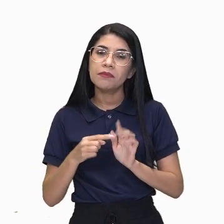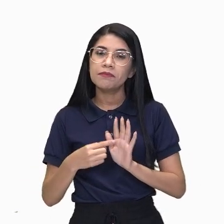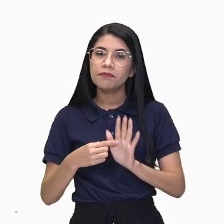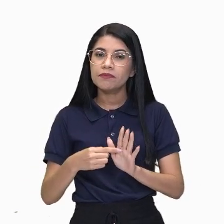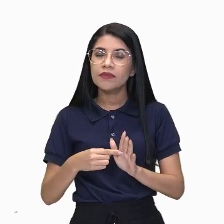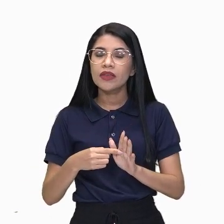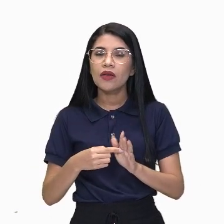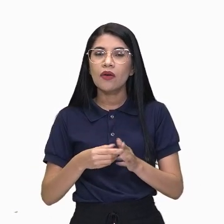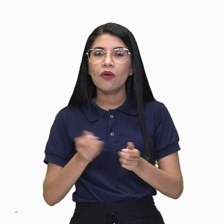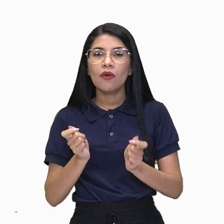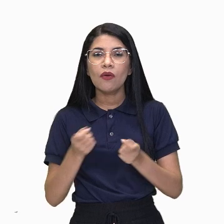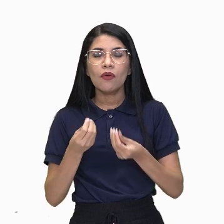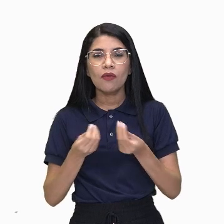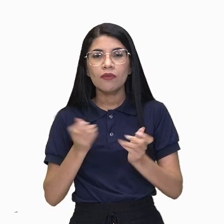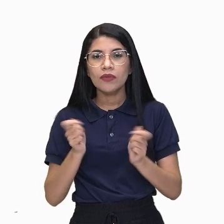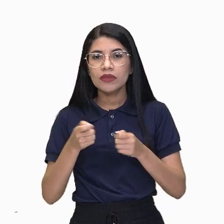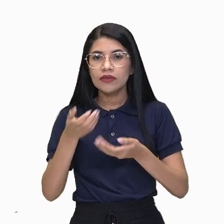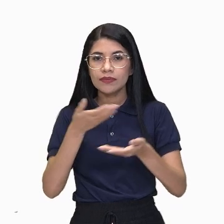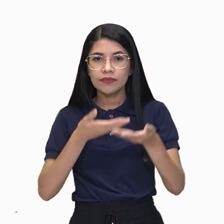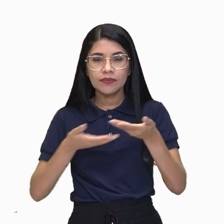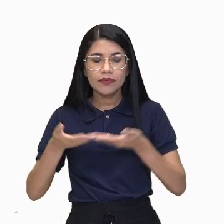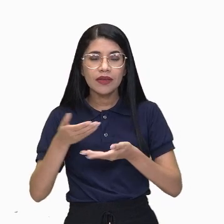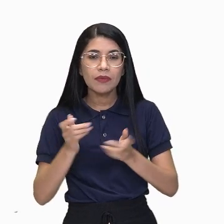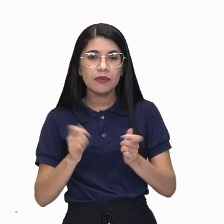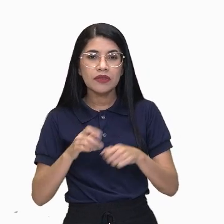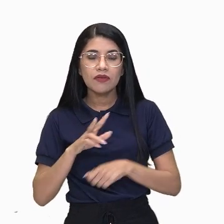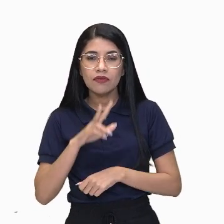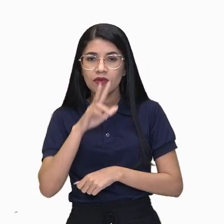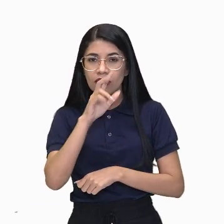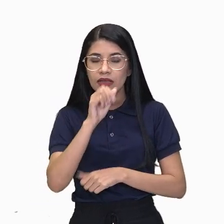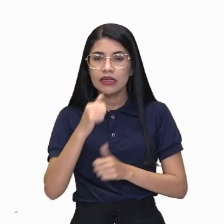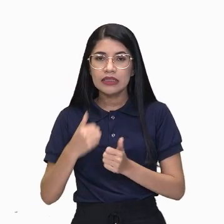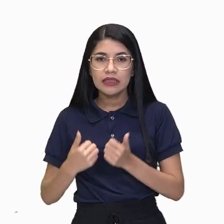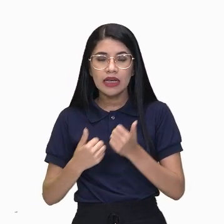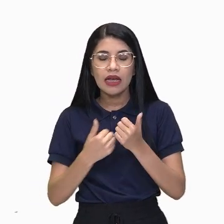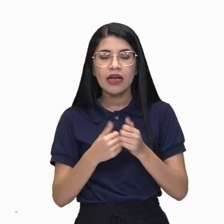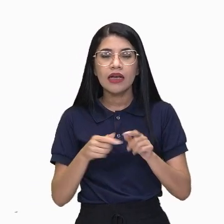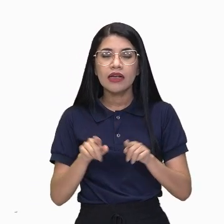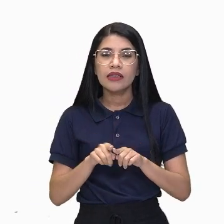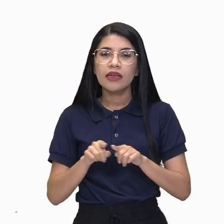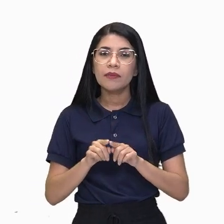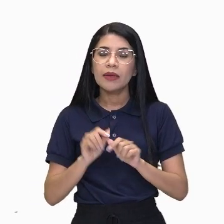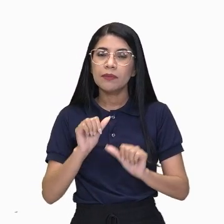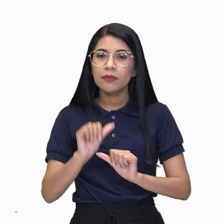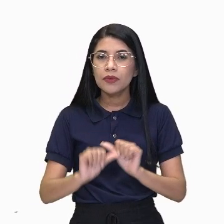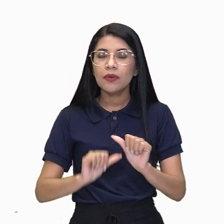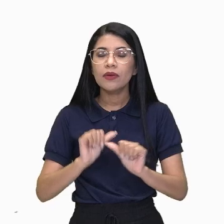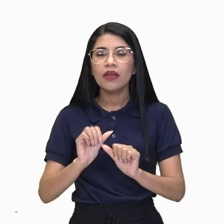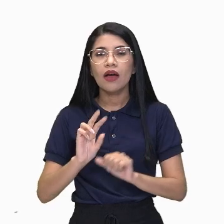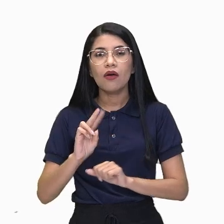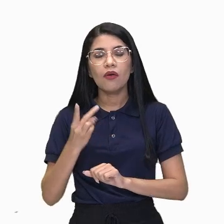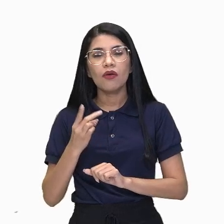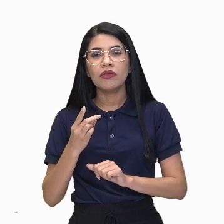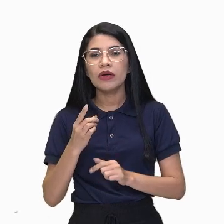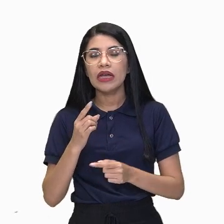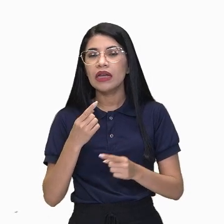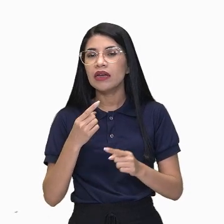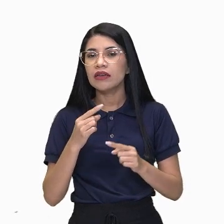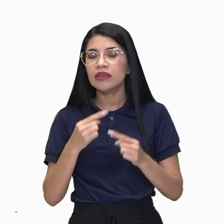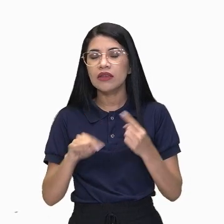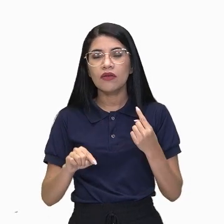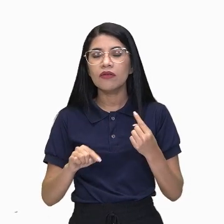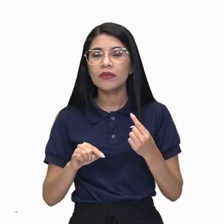de interação que podem fortalecer, transformar ou ameaçar essas culturas, né? Porque